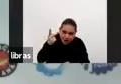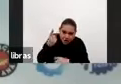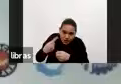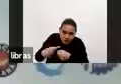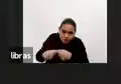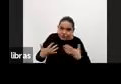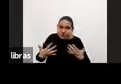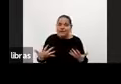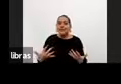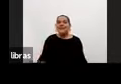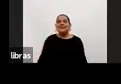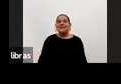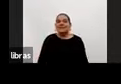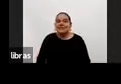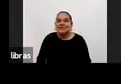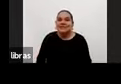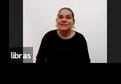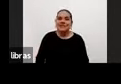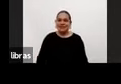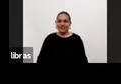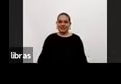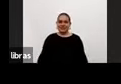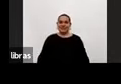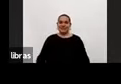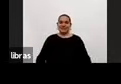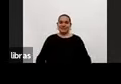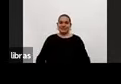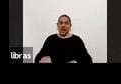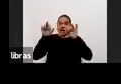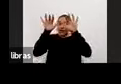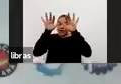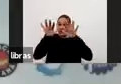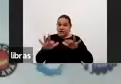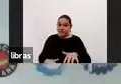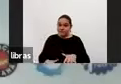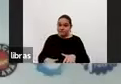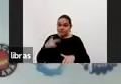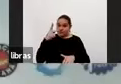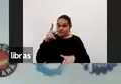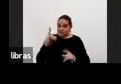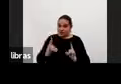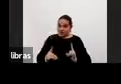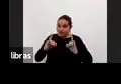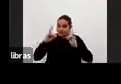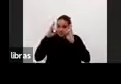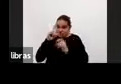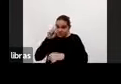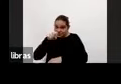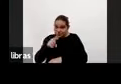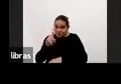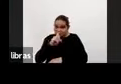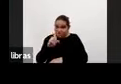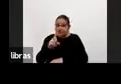Gilson. Nevou aí no teu apartamento? Hein? Nevou no teu apartamento?